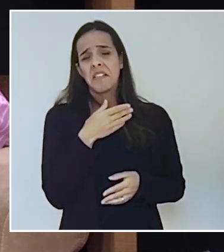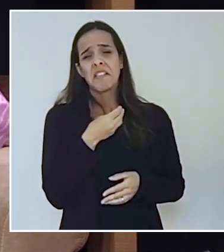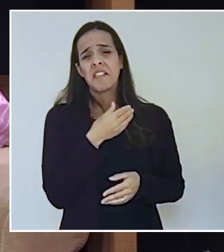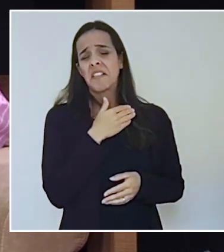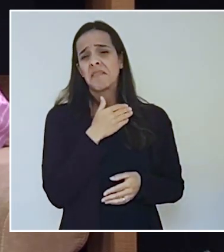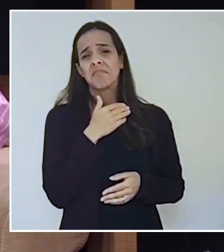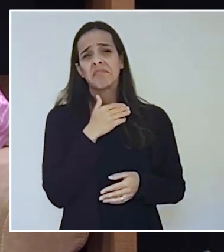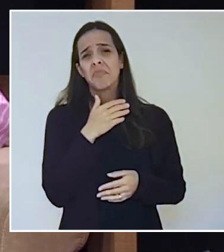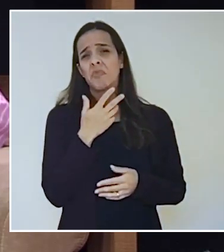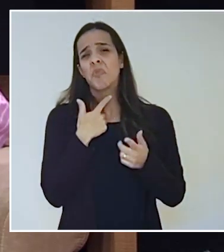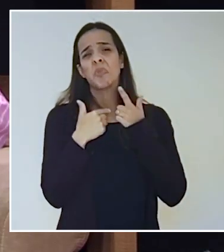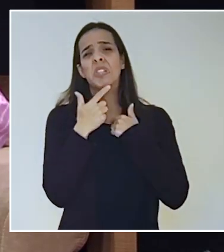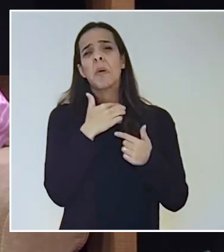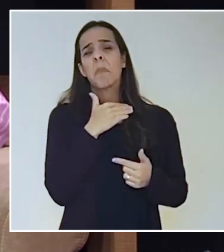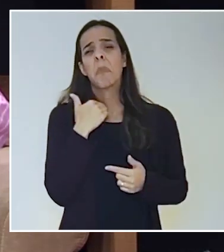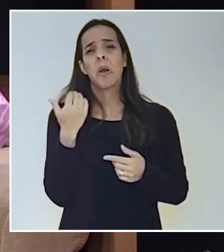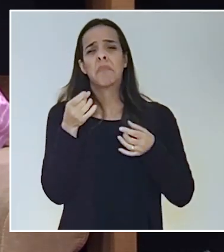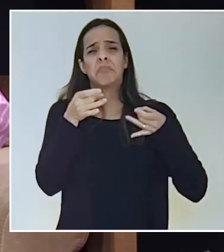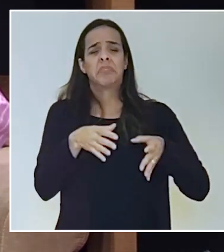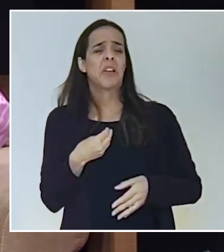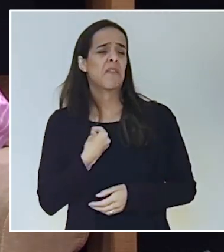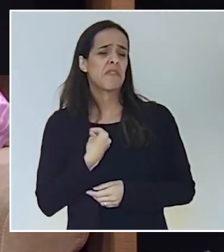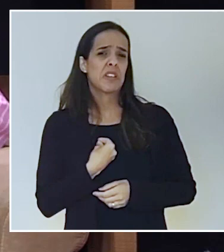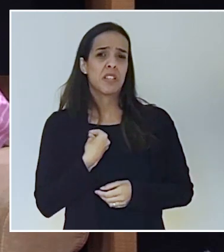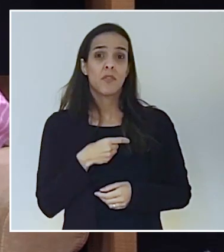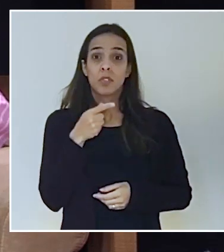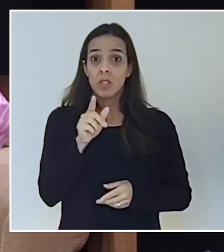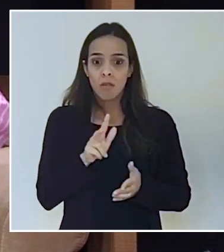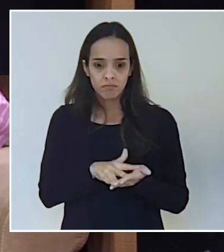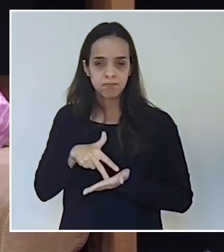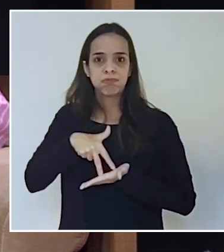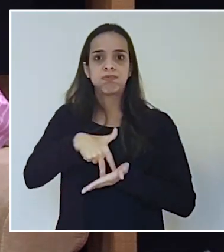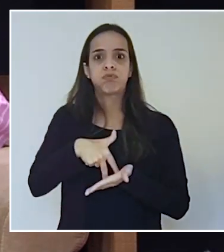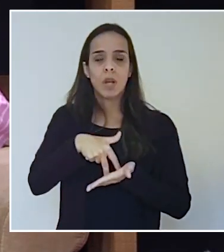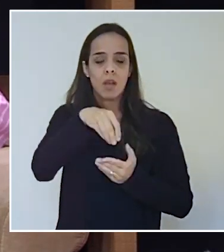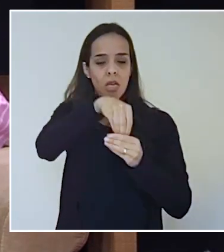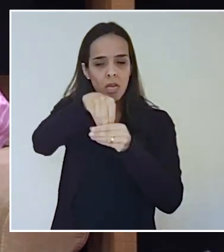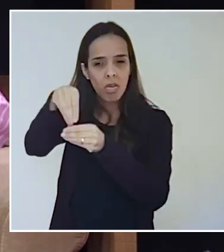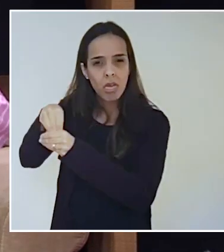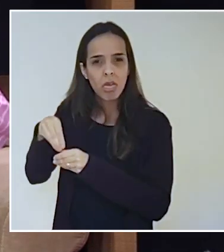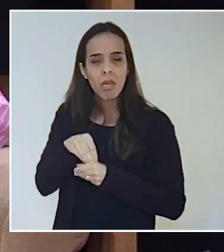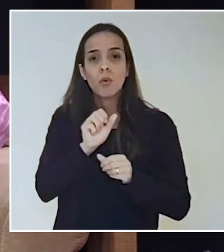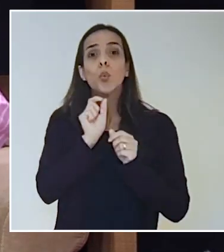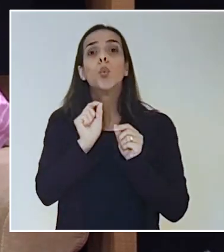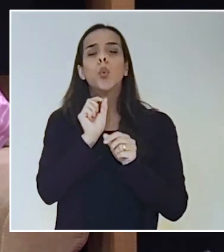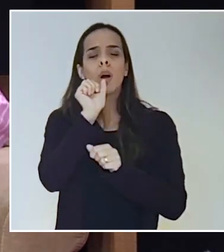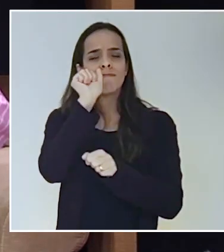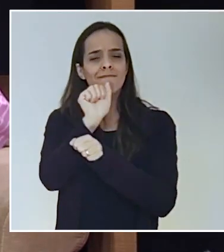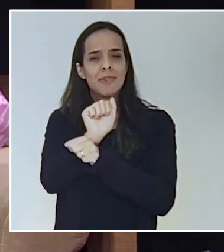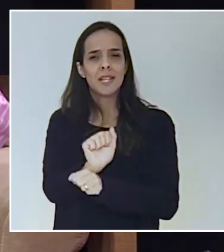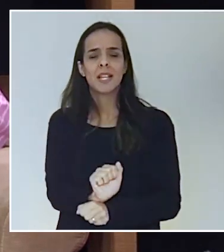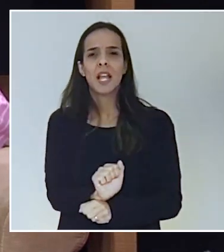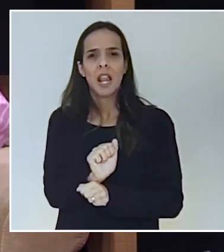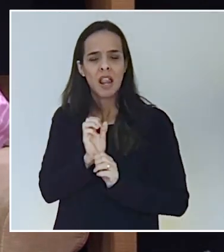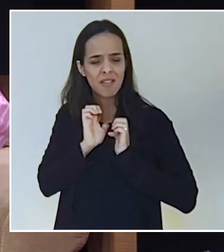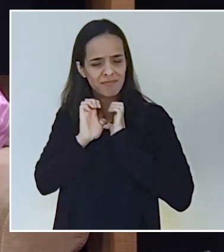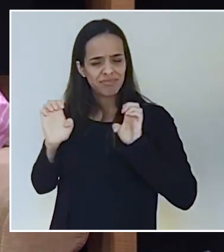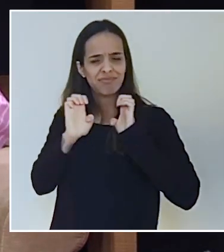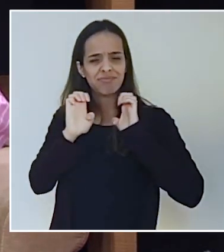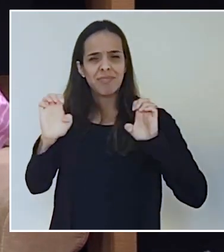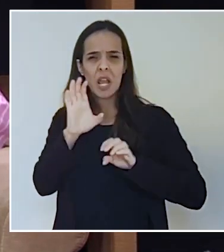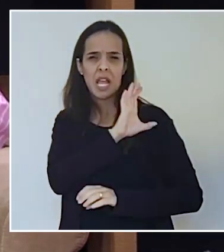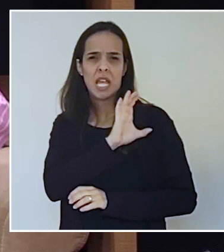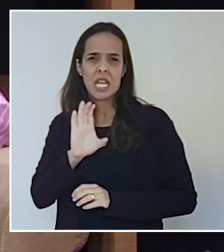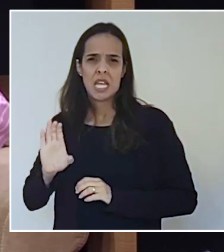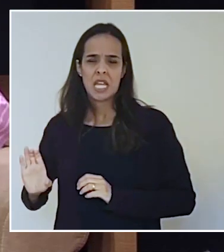de esperança, levando esta palavra do Evangelho de Cristo aos corações aflitos, desesperados. Talvez